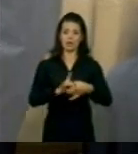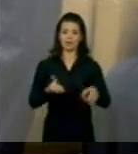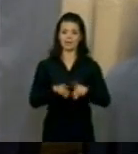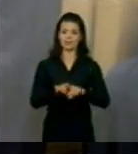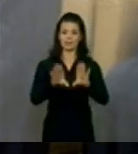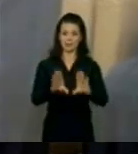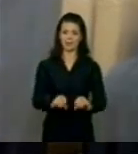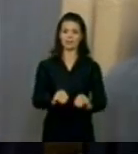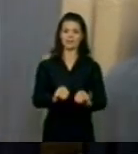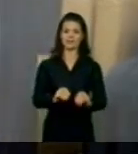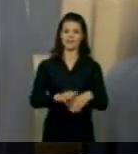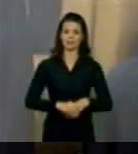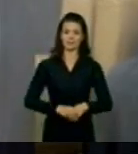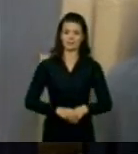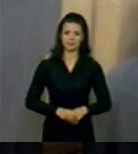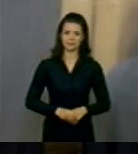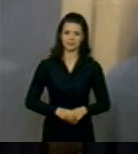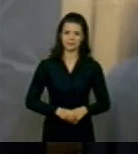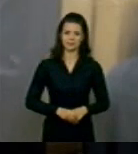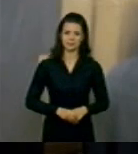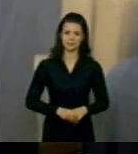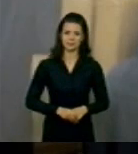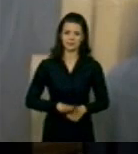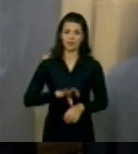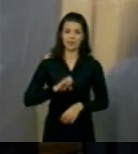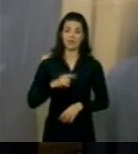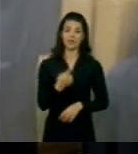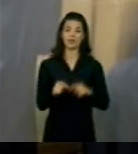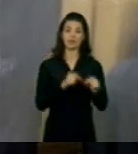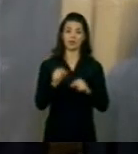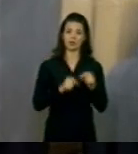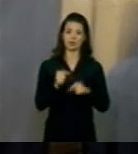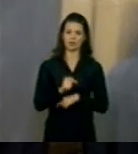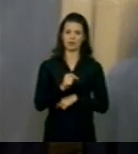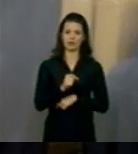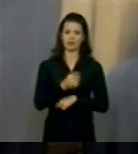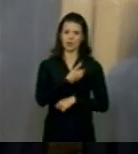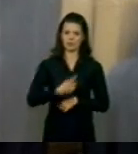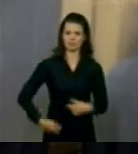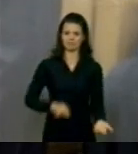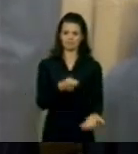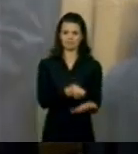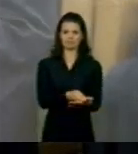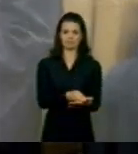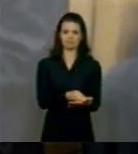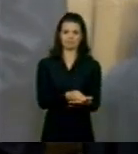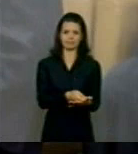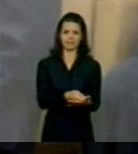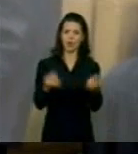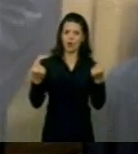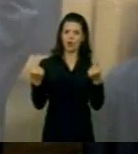E não é por acaso que os regimes totalitários e ditatoriais